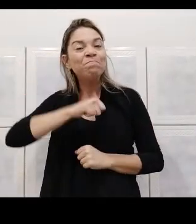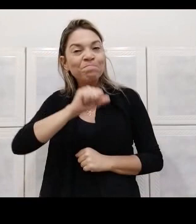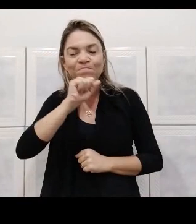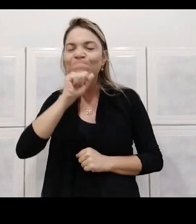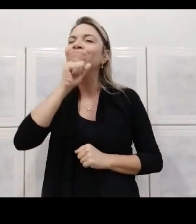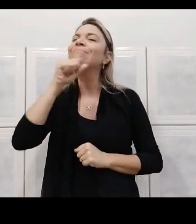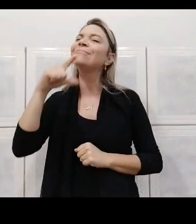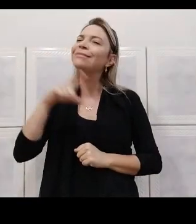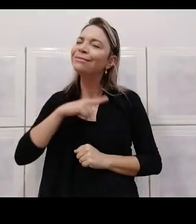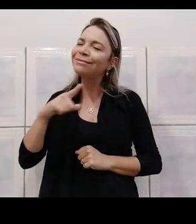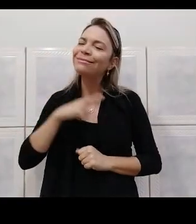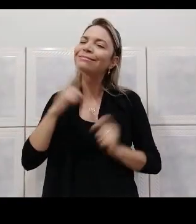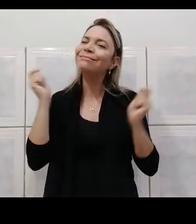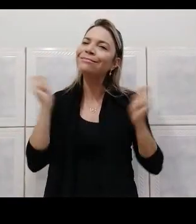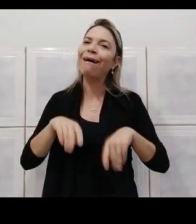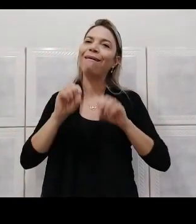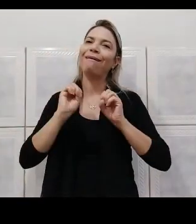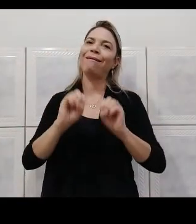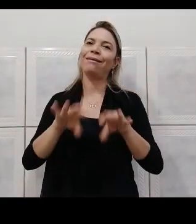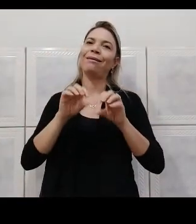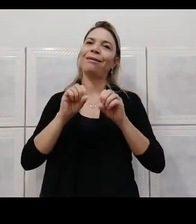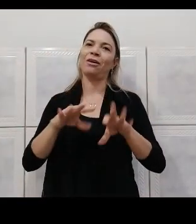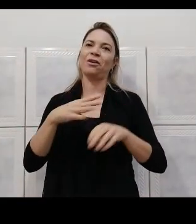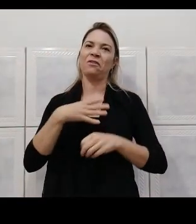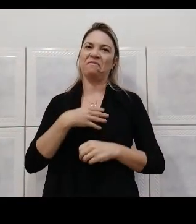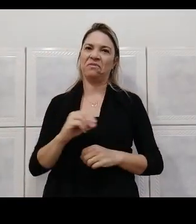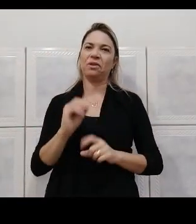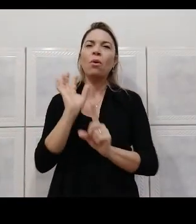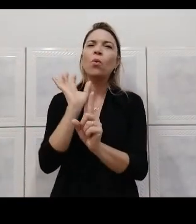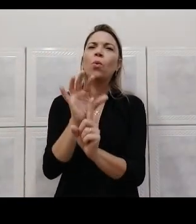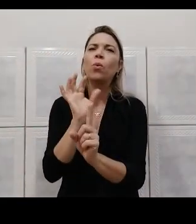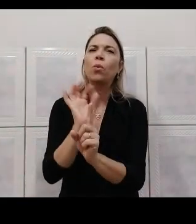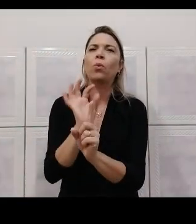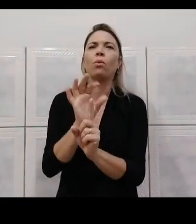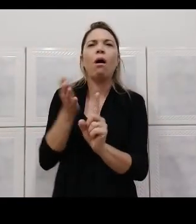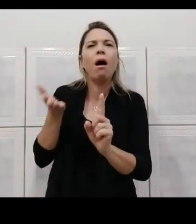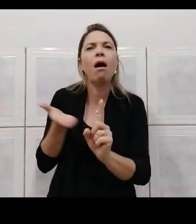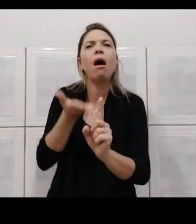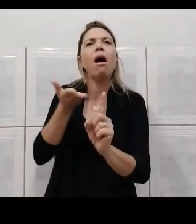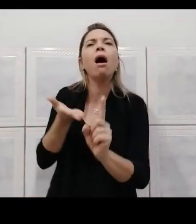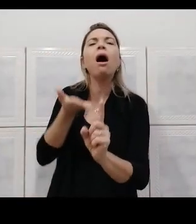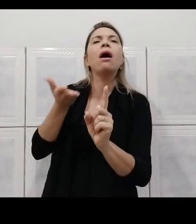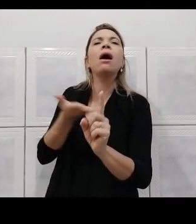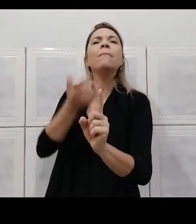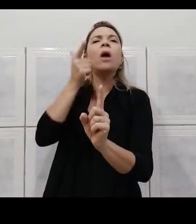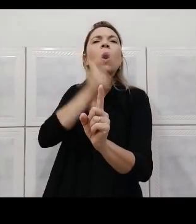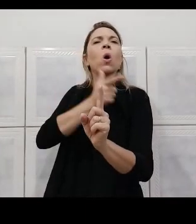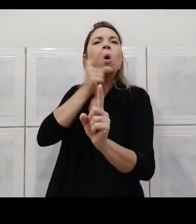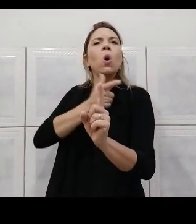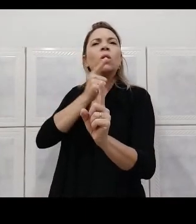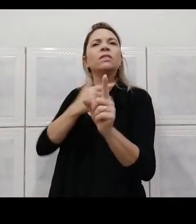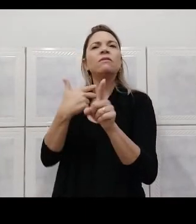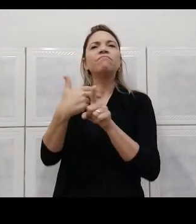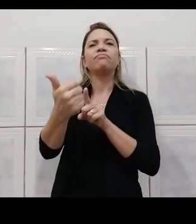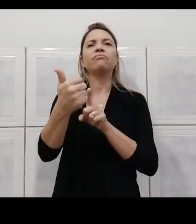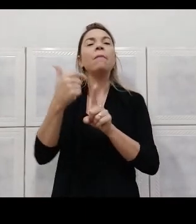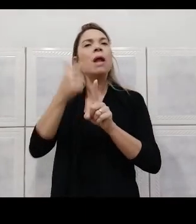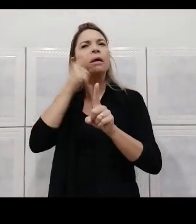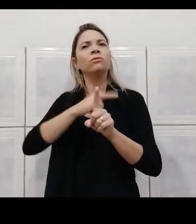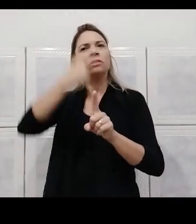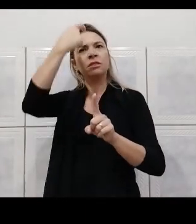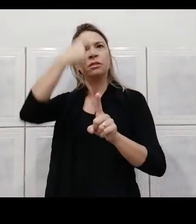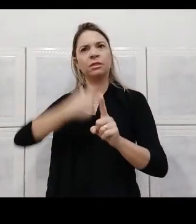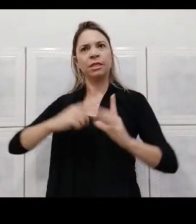uma bênção. Influenciar os filhos para que eles sejam cidadãos de bem, homens e mulheres honrados, que honrem a